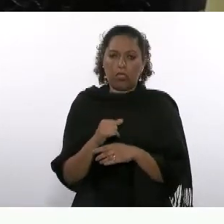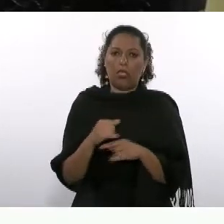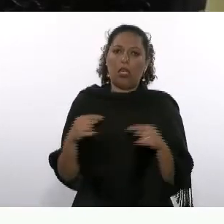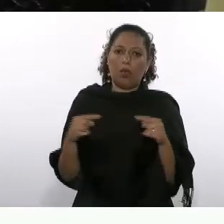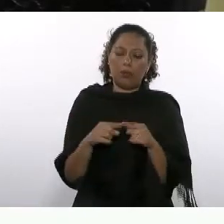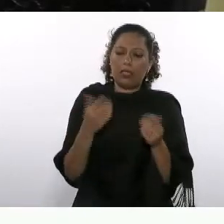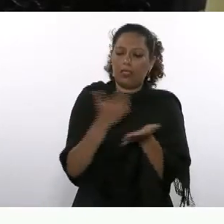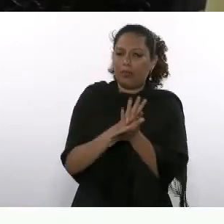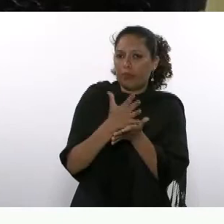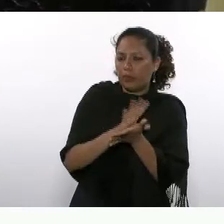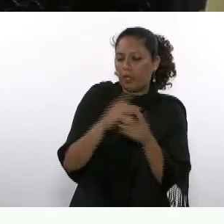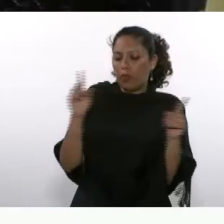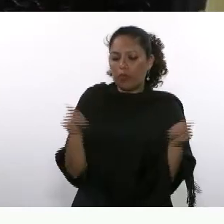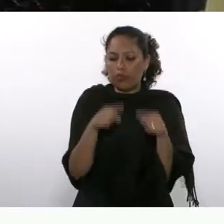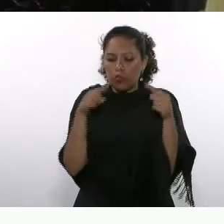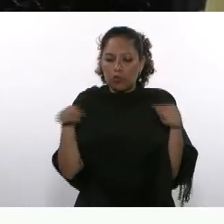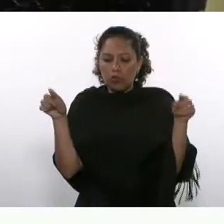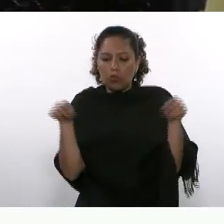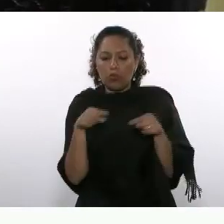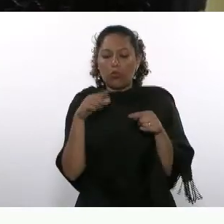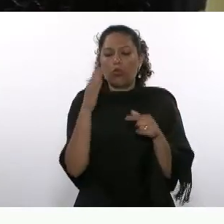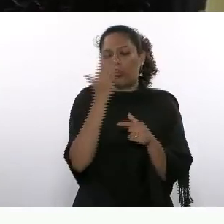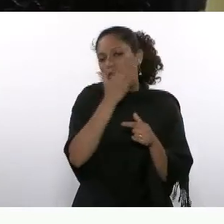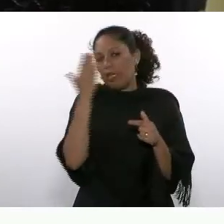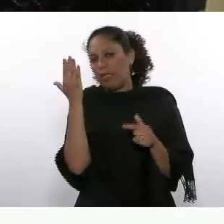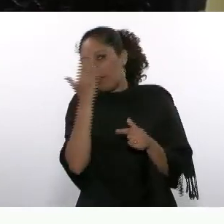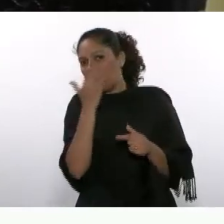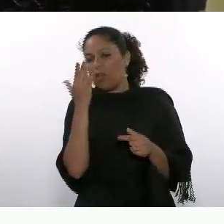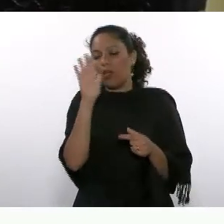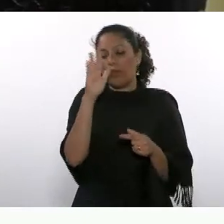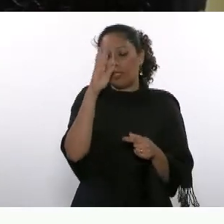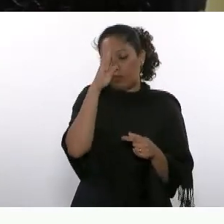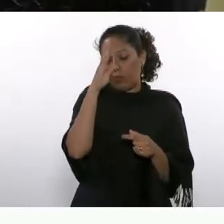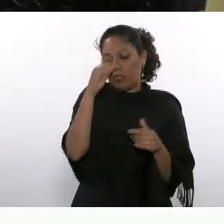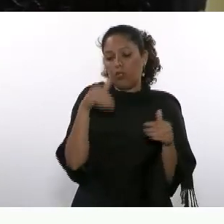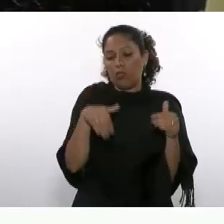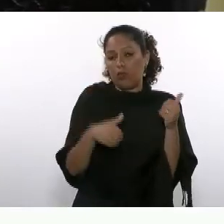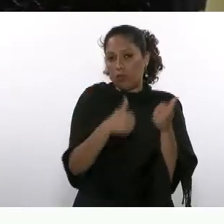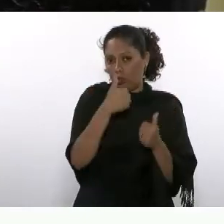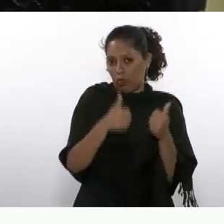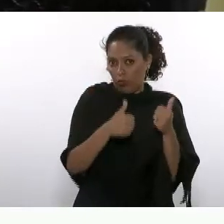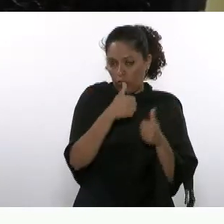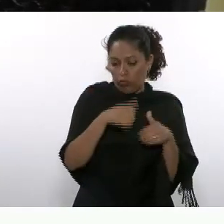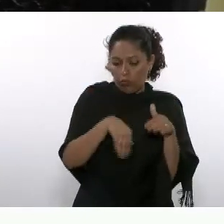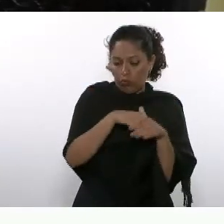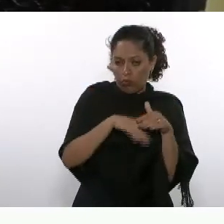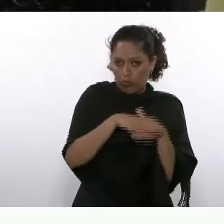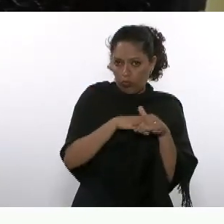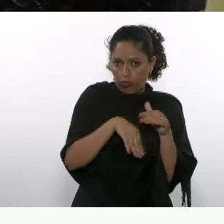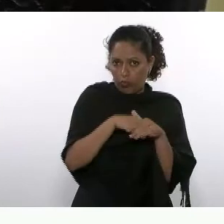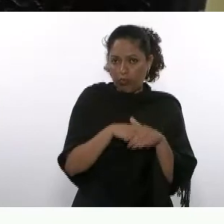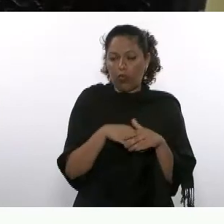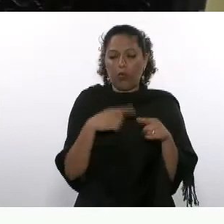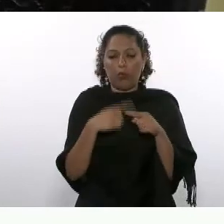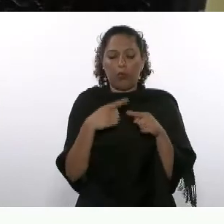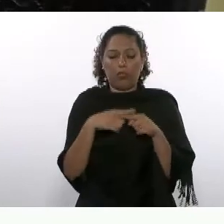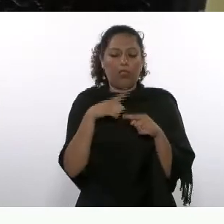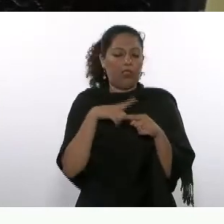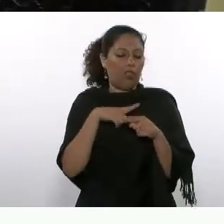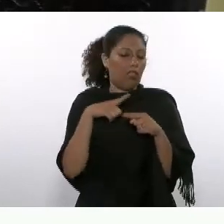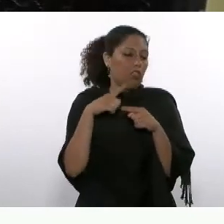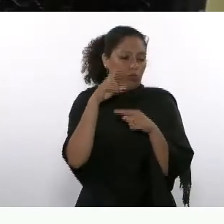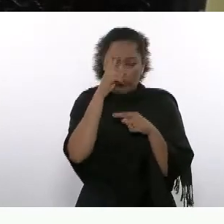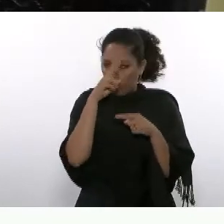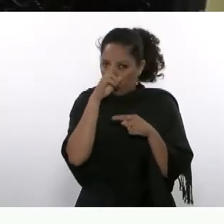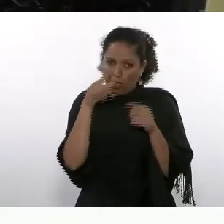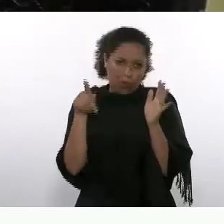só o samba, a escola de samba, o carnaval, mas sobretudo o futebol como modalidade esportiva, por tantos feitos que o Rio de Janeiro,